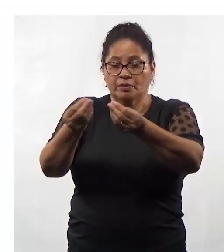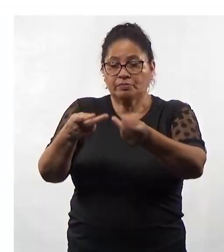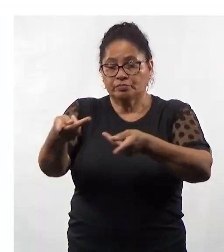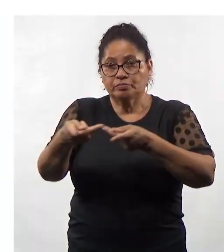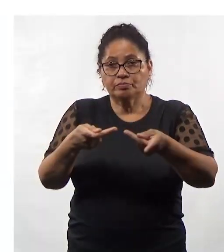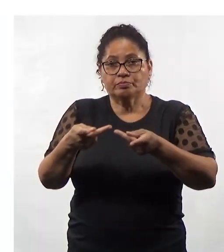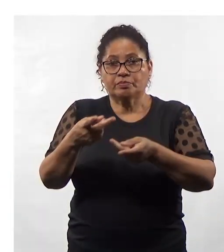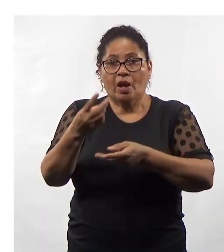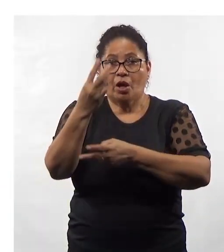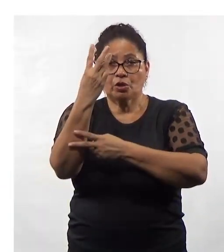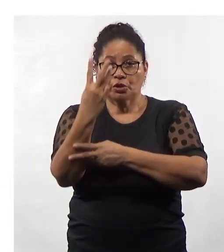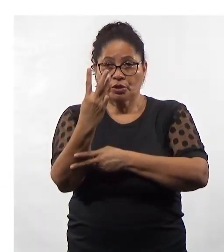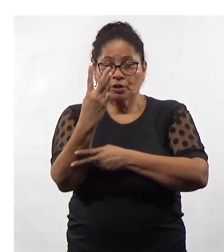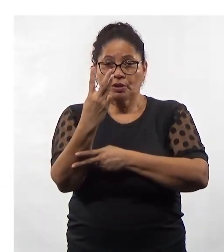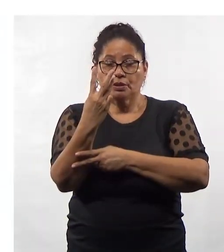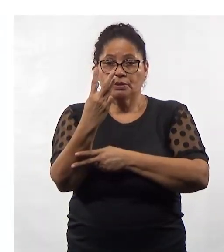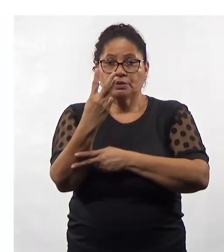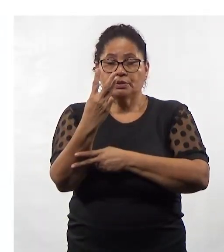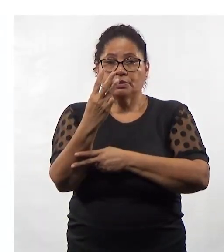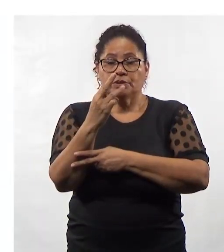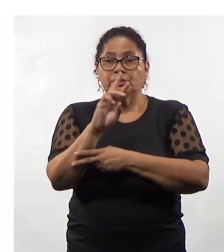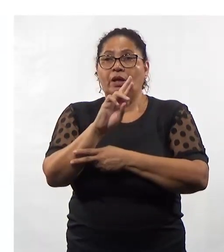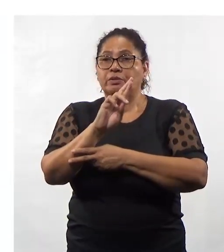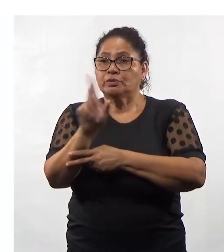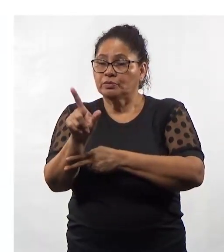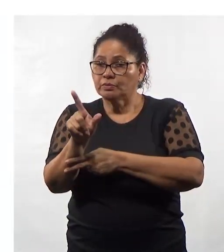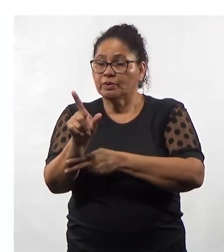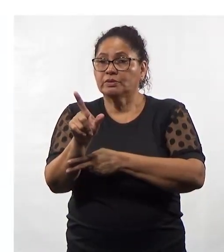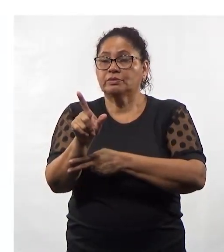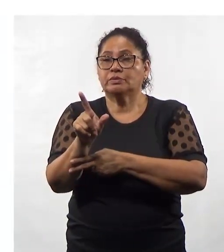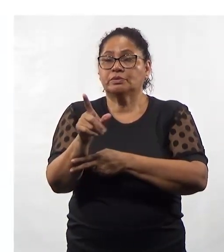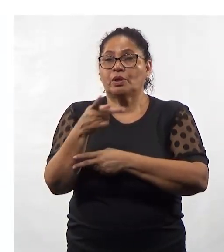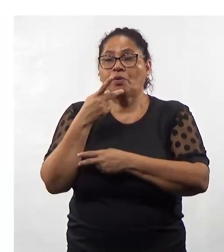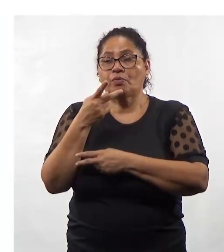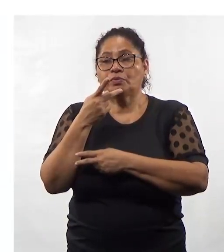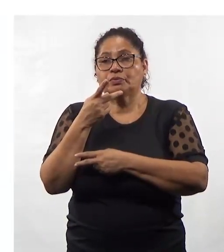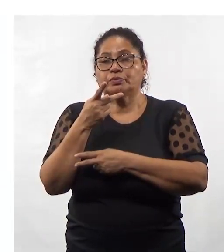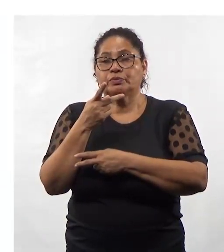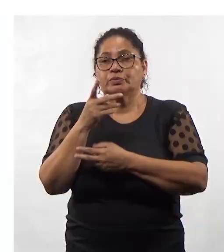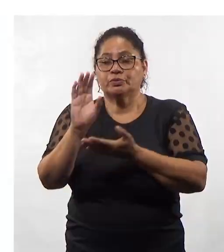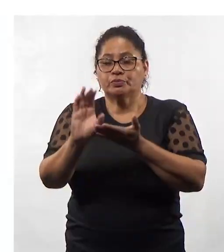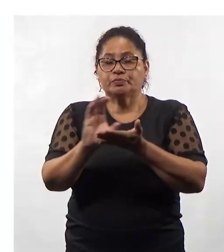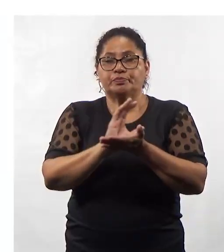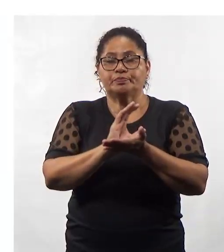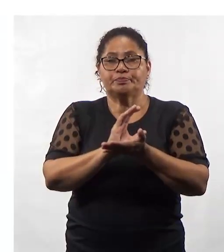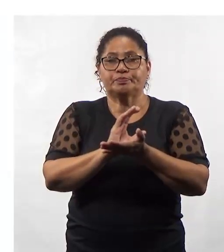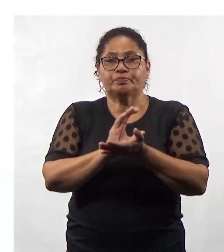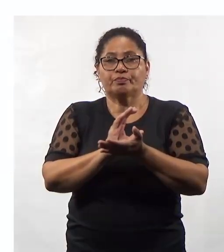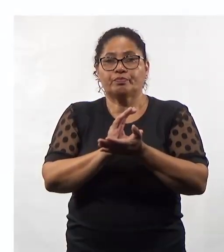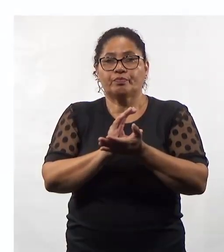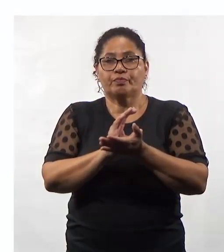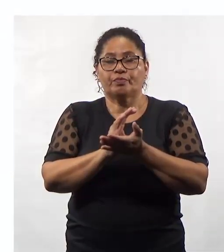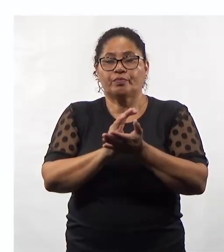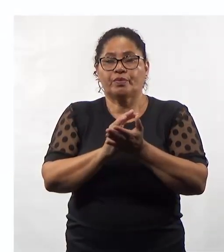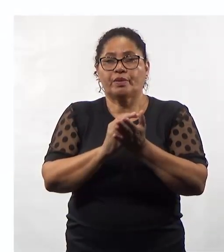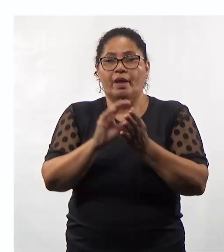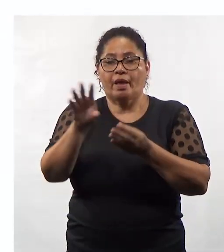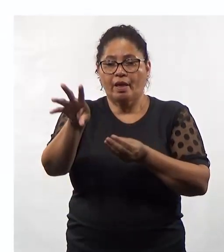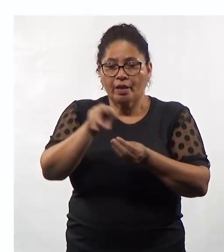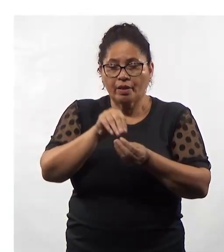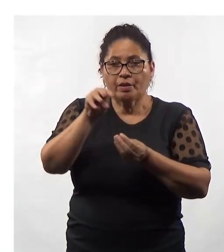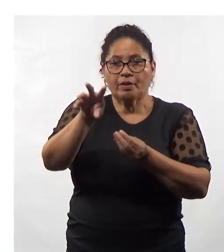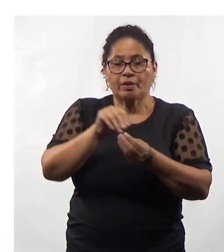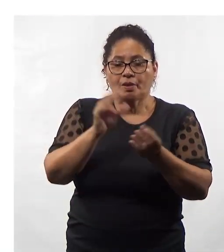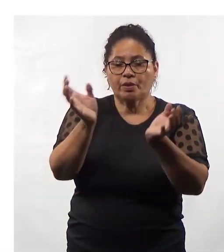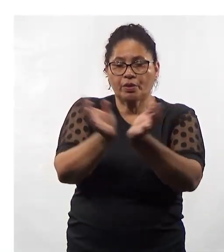3 itens distintos, né? Um trata de recursos de implementação,